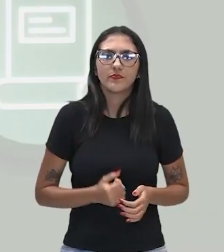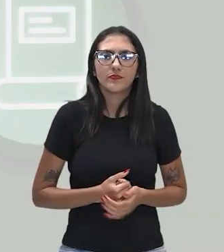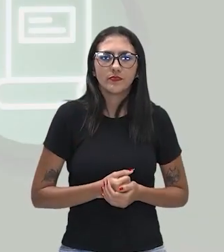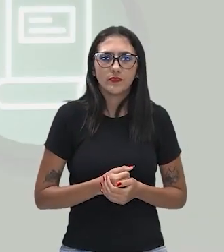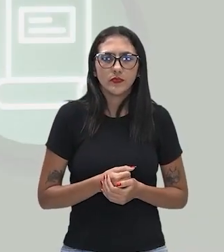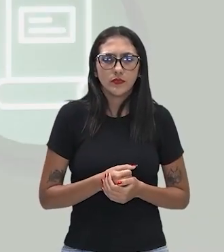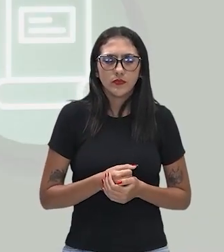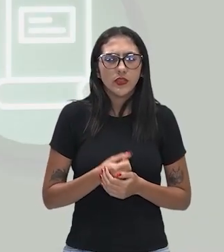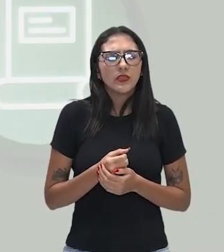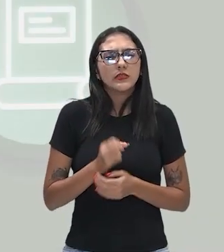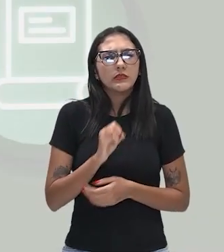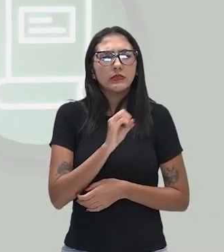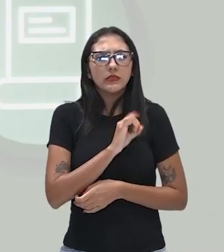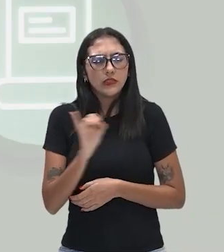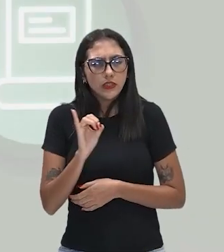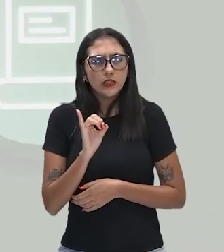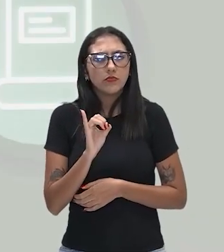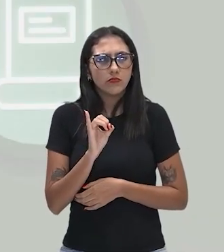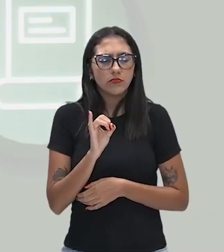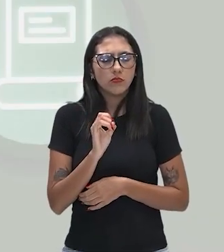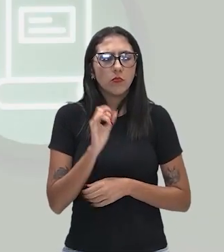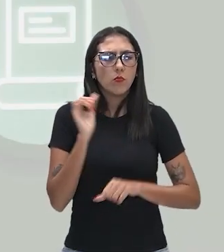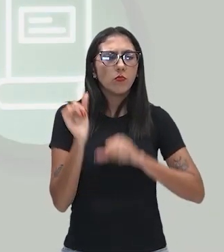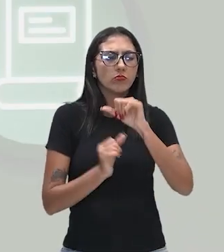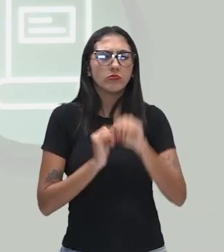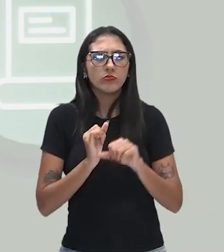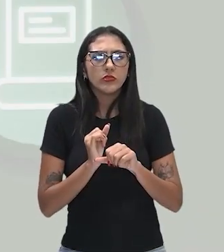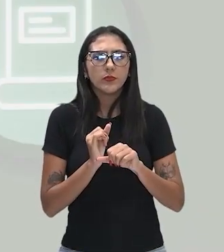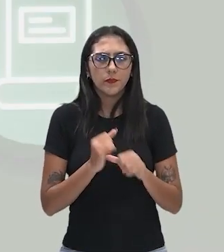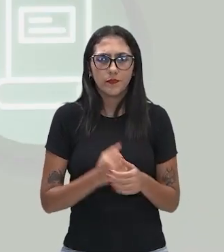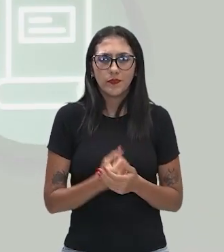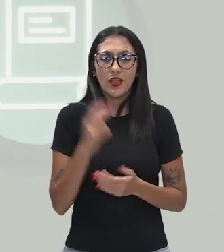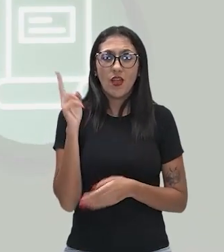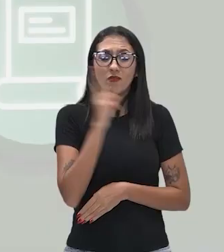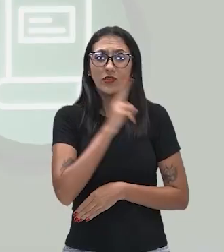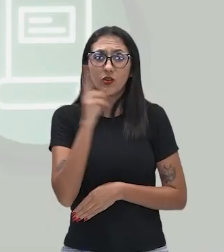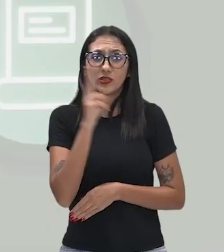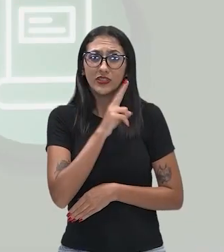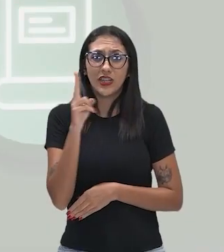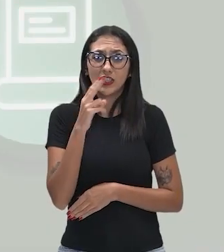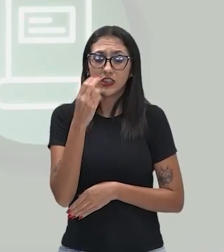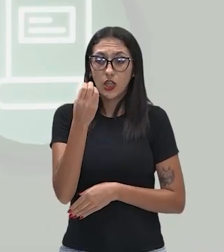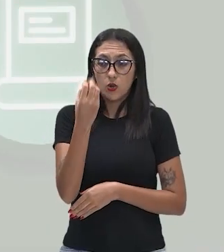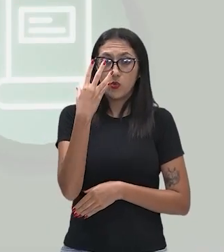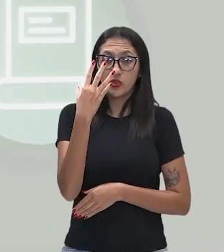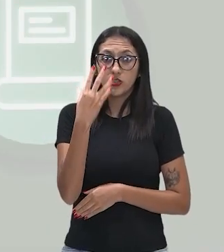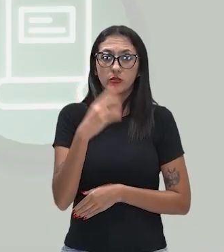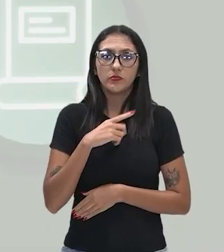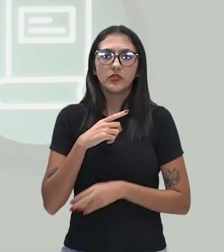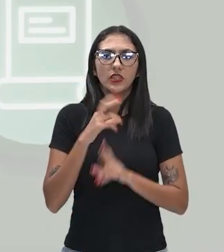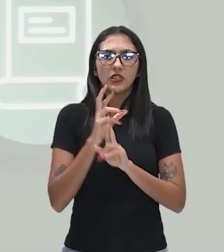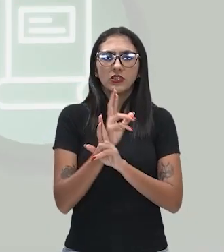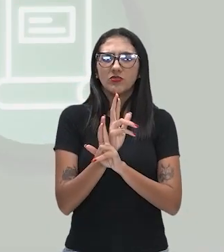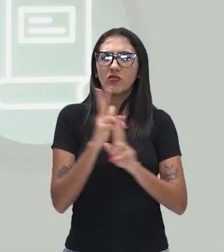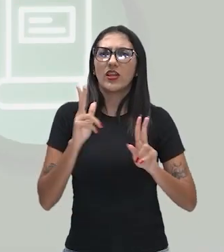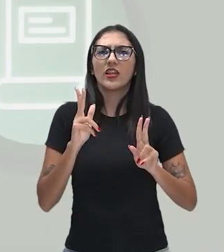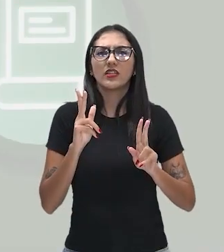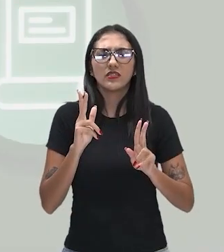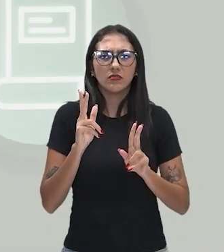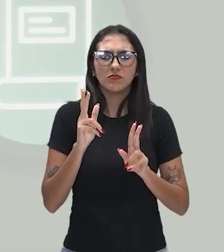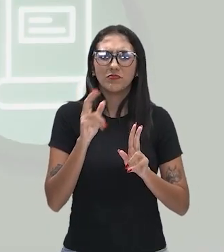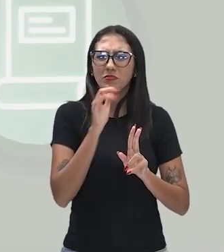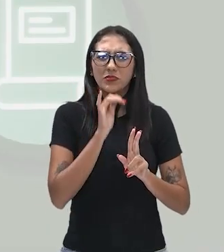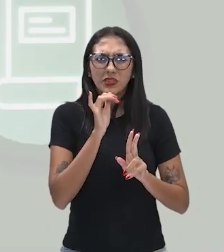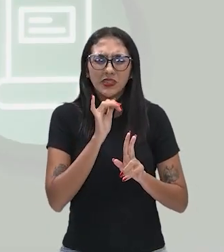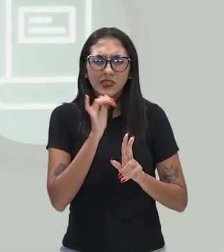na velocidade da luz? Aquele raio de luz não iria chegar até os olhos dele. E se aquele raio de luz não chegasse até